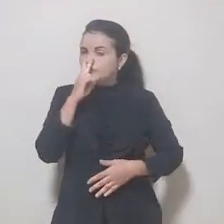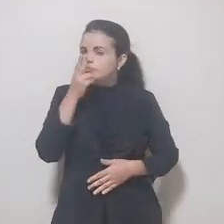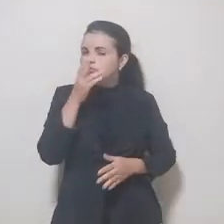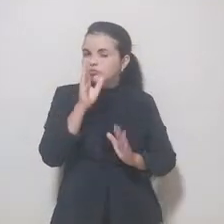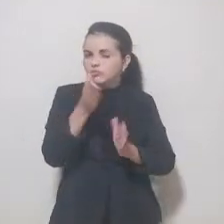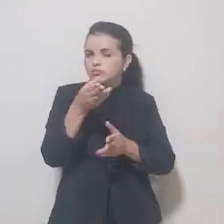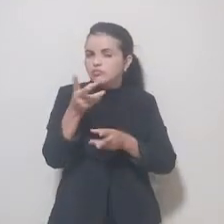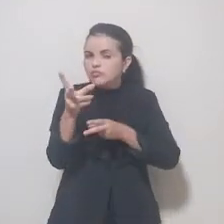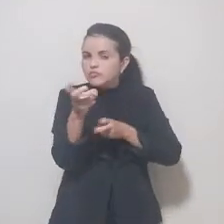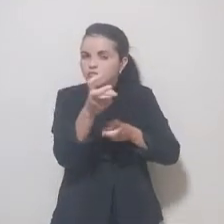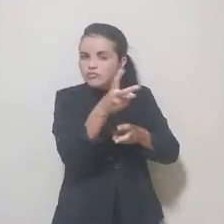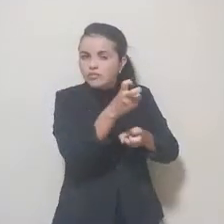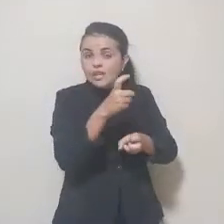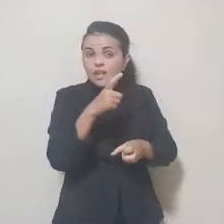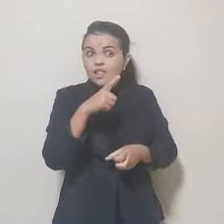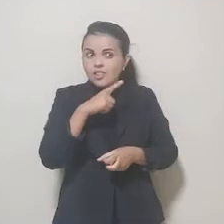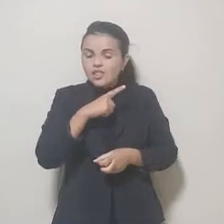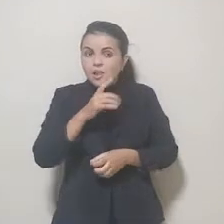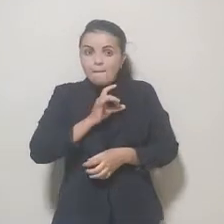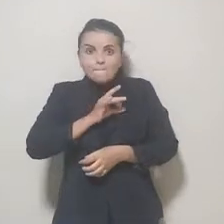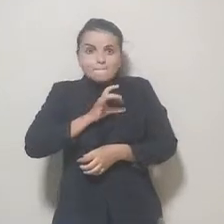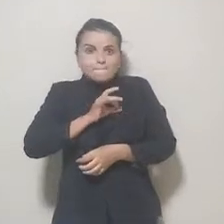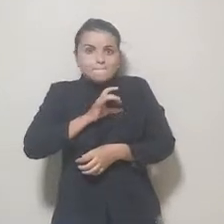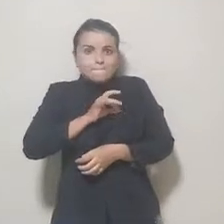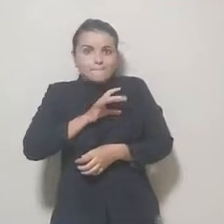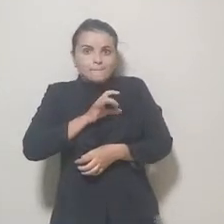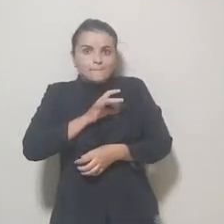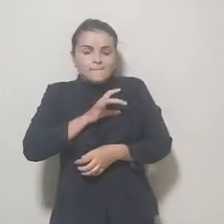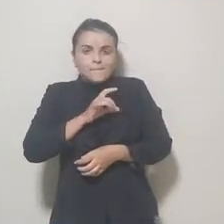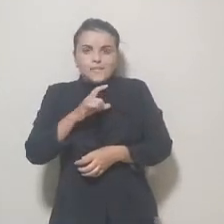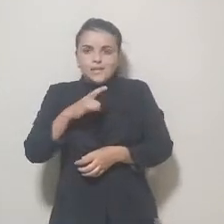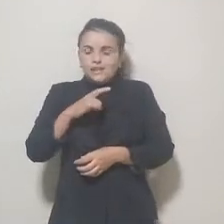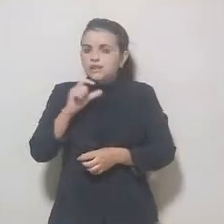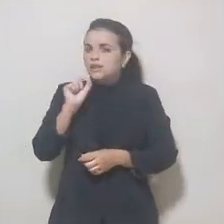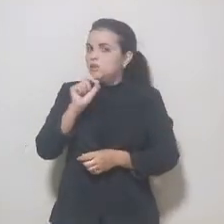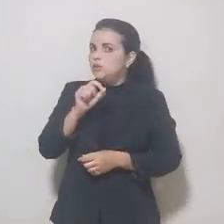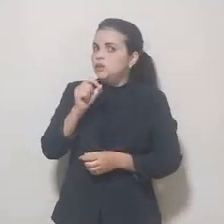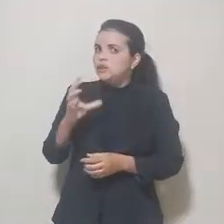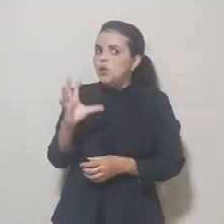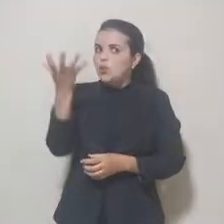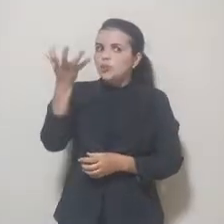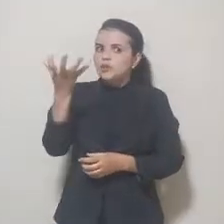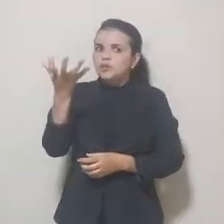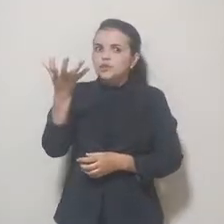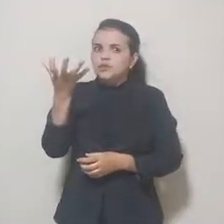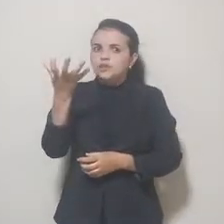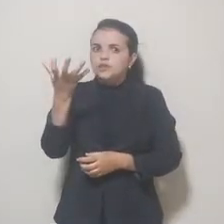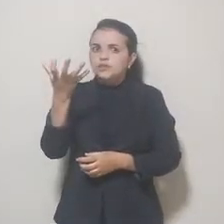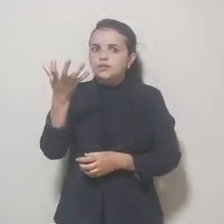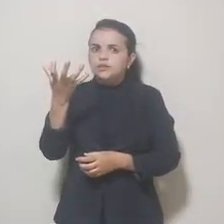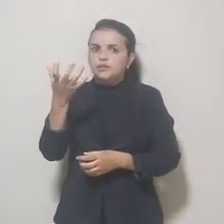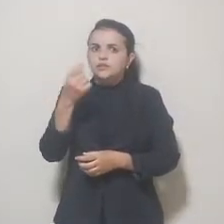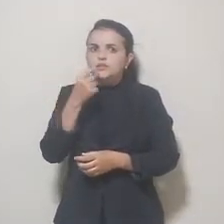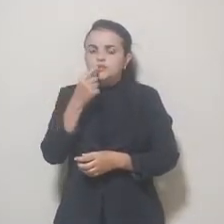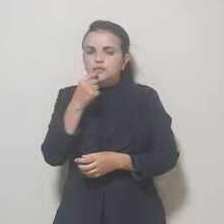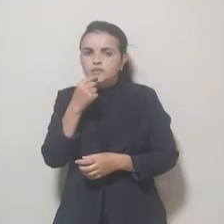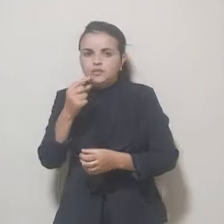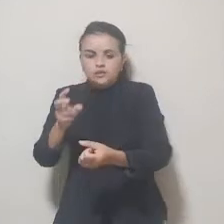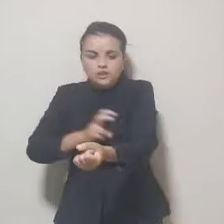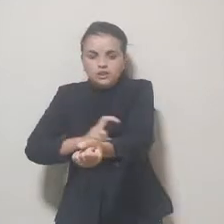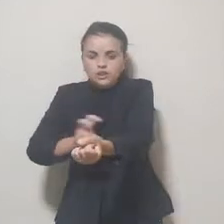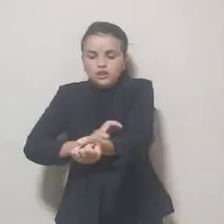perceberam. Quando você tem medo, às vezes você fica com frio na barriga, não é verdade? As pessoas até falam, né? Que você tem medo,